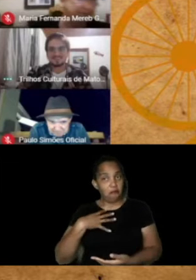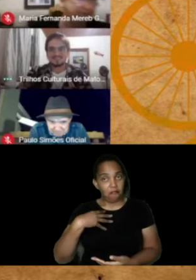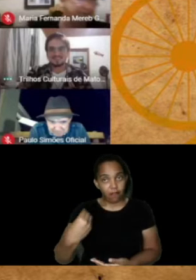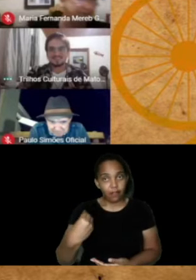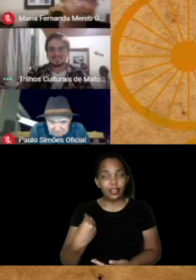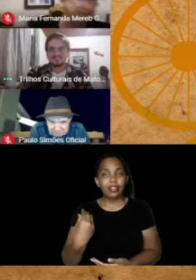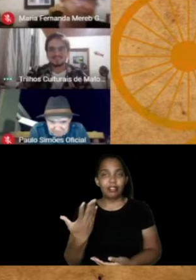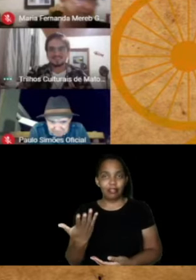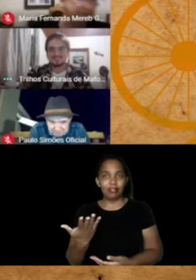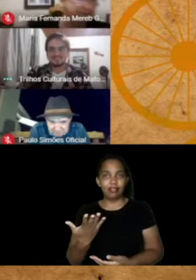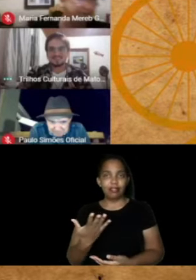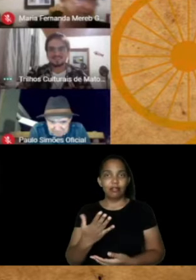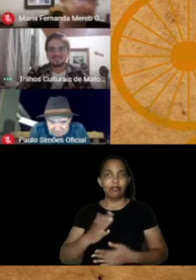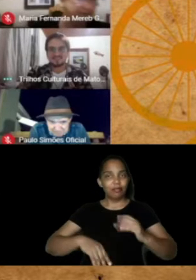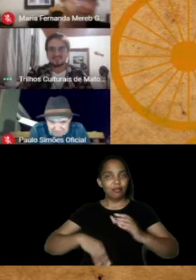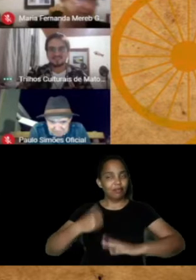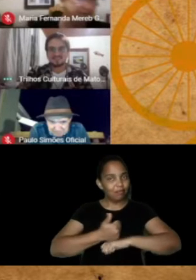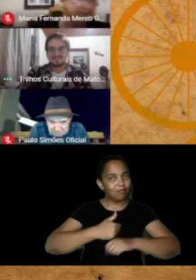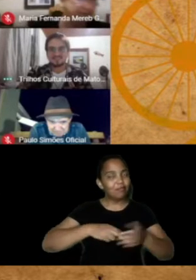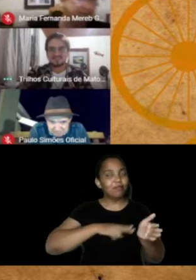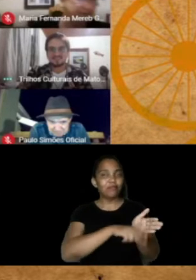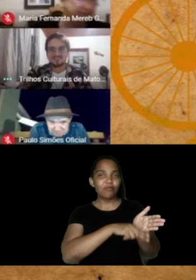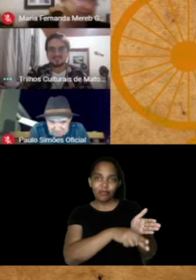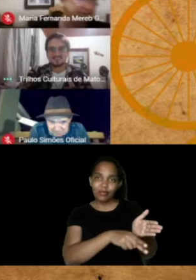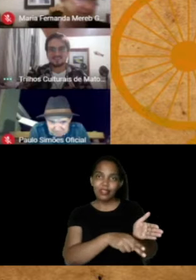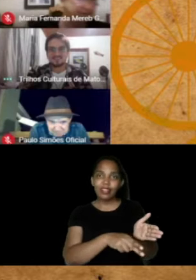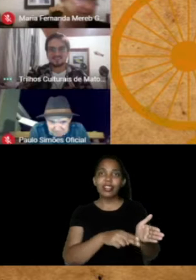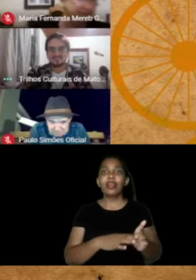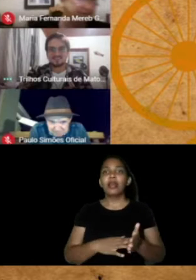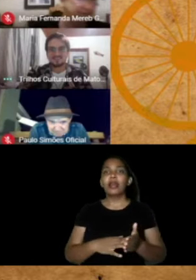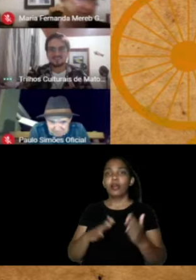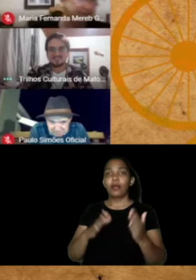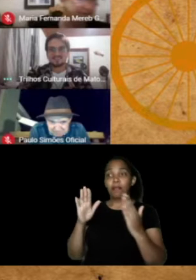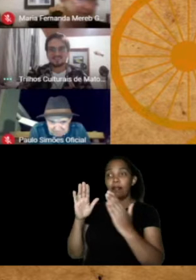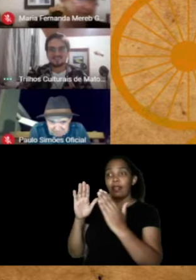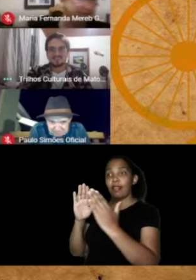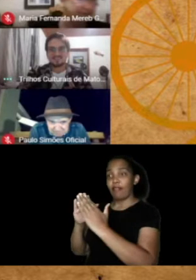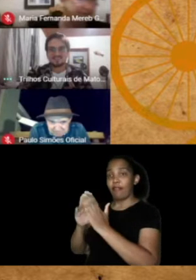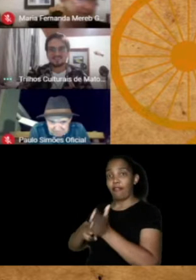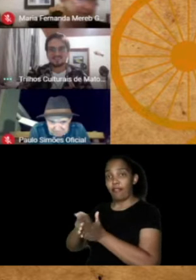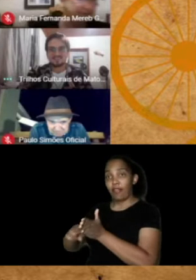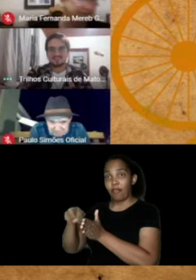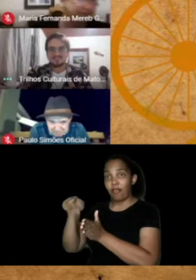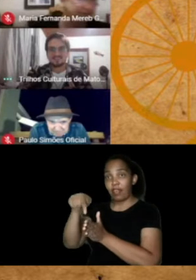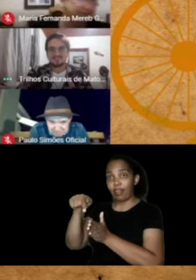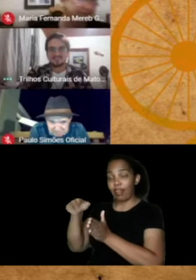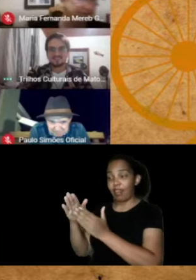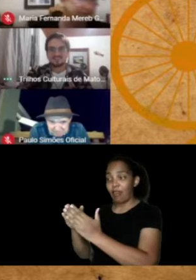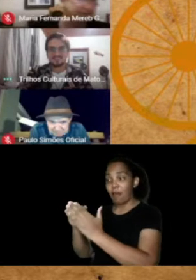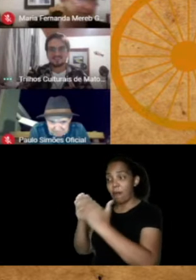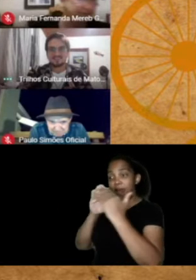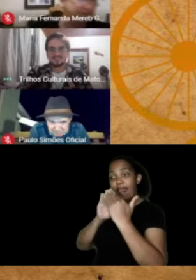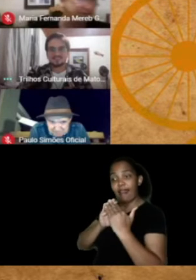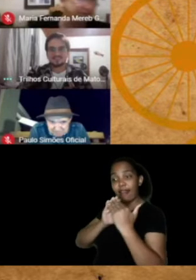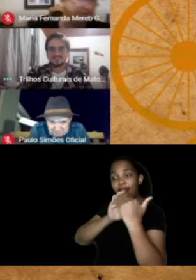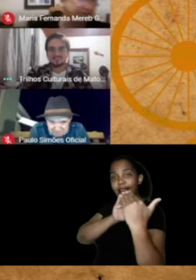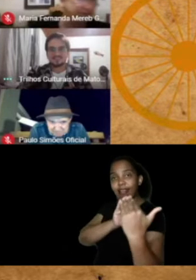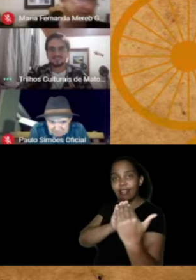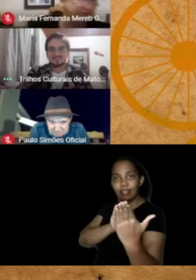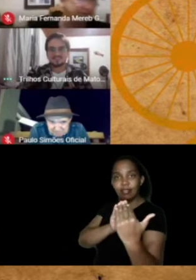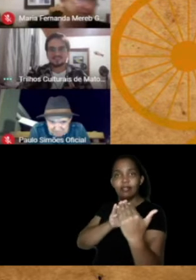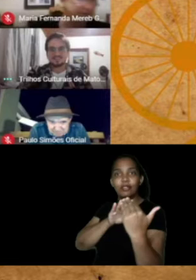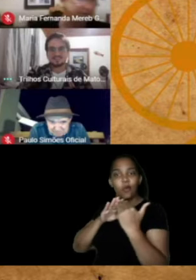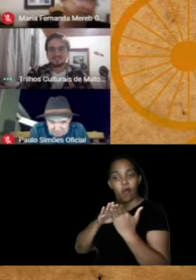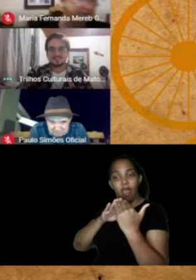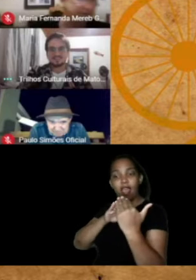na estação, nessa casa que fica bem na frente da estação ferroviária. Tem duas casas que ficam na esquina, são duas casas bonitas. Eu fui